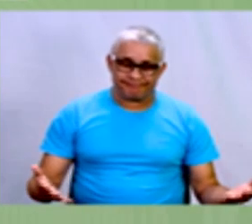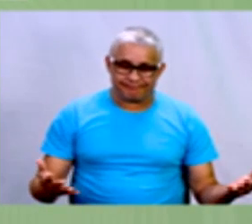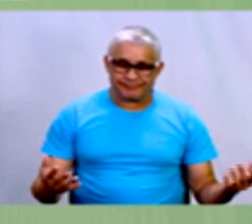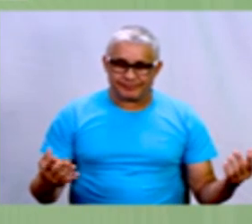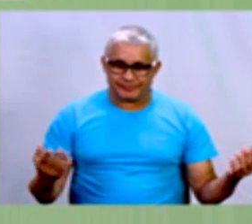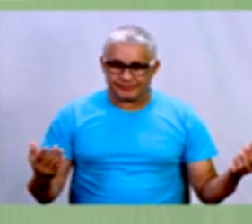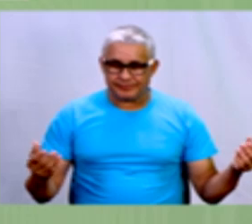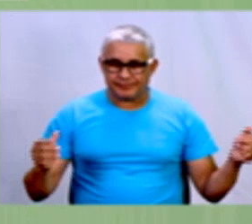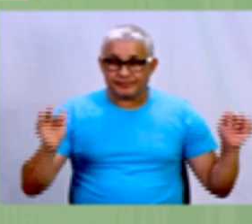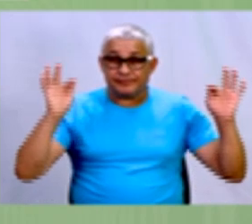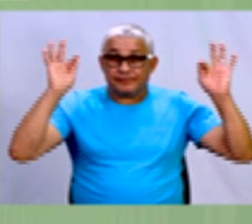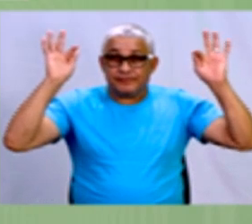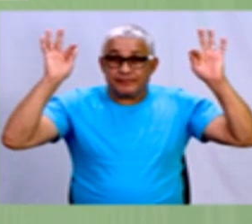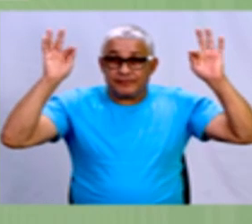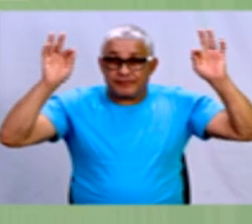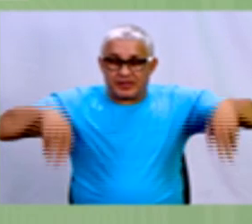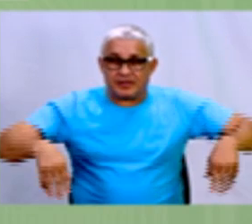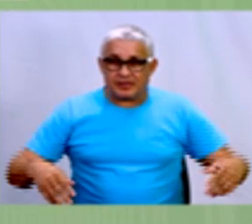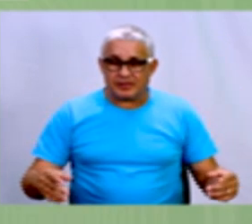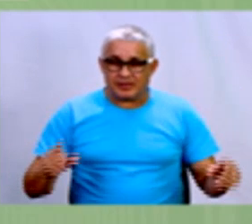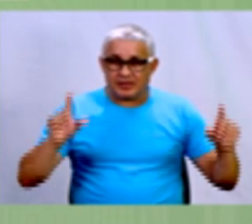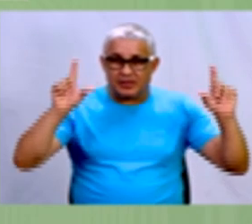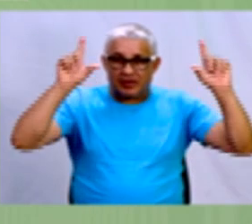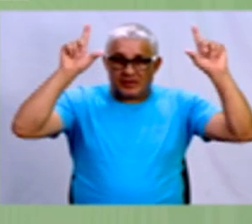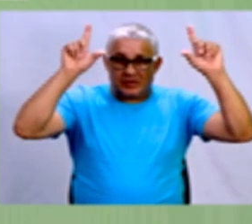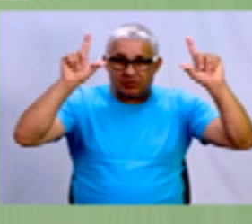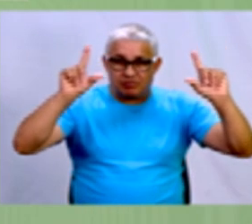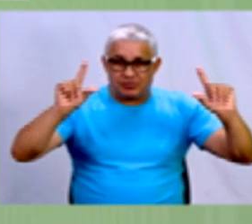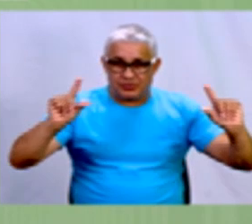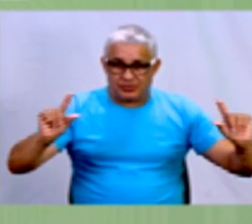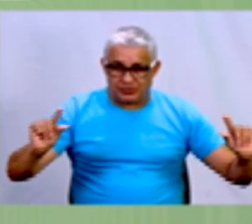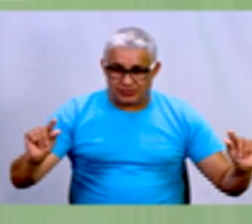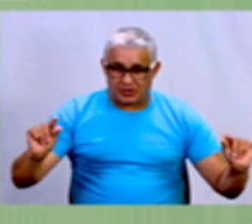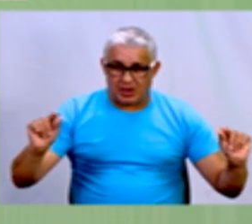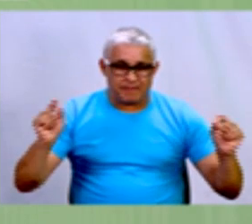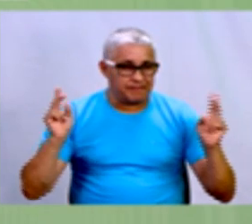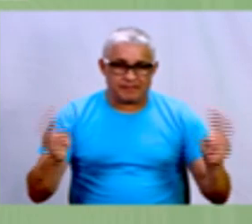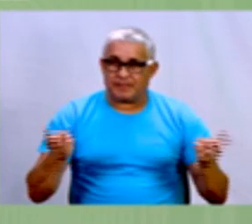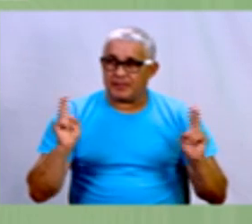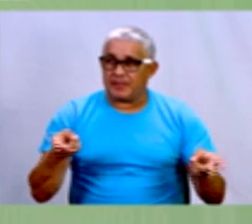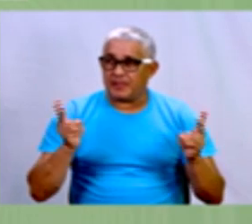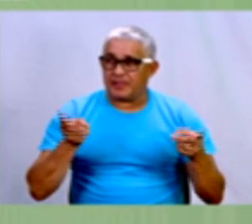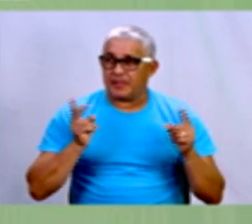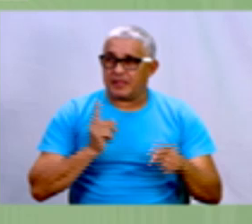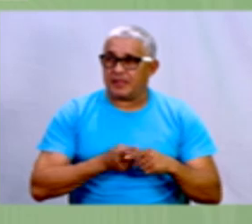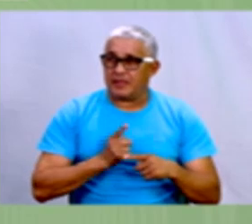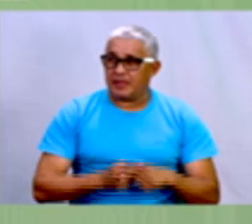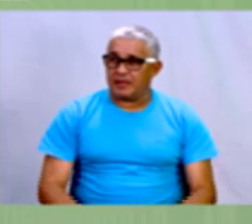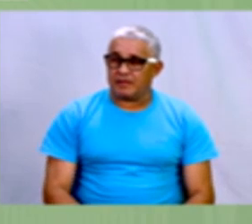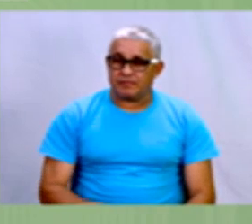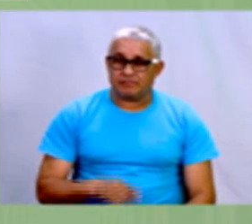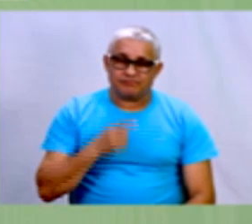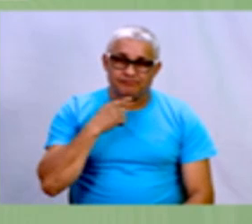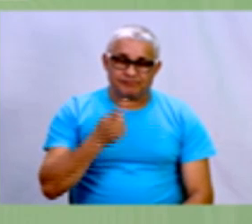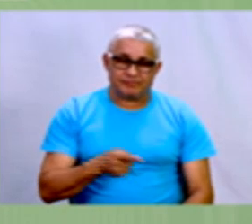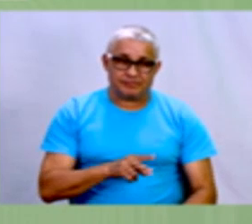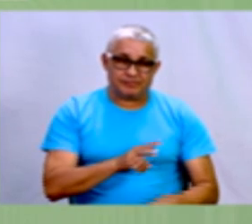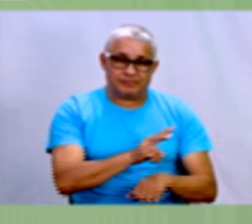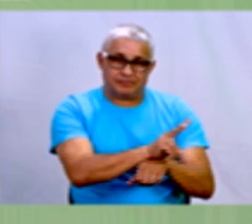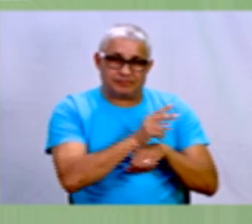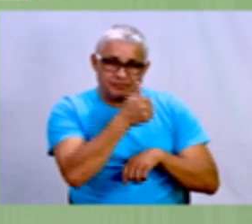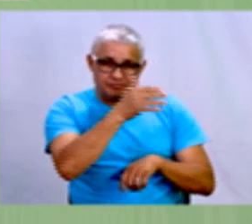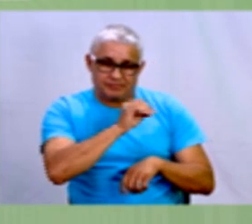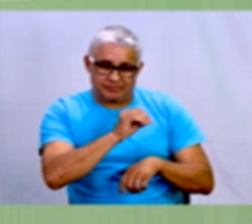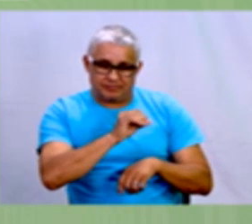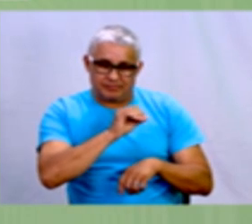no final do período, o valor da amortização dos dois vai ser a mesma. Porque assim, não tem como a gente emprestar 10 mil